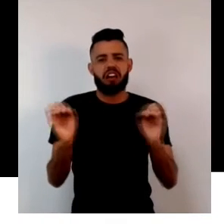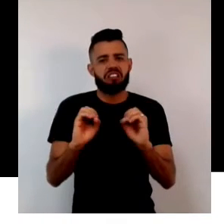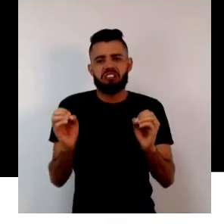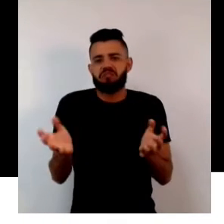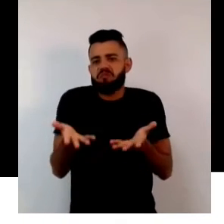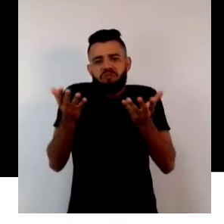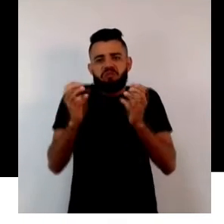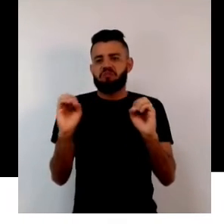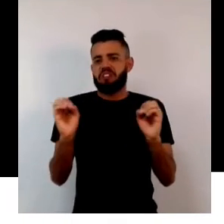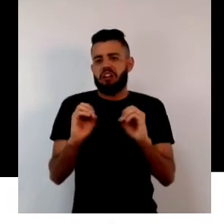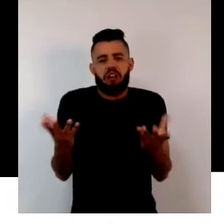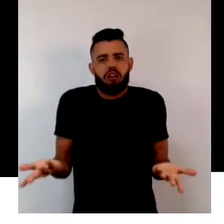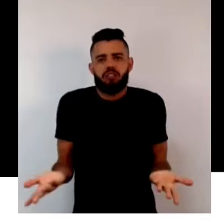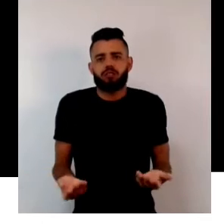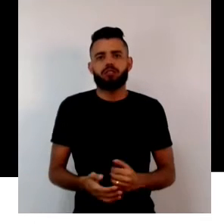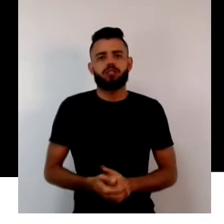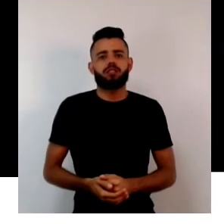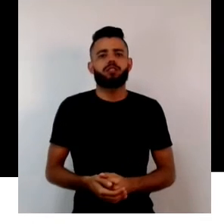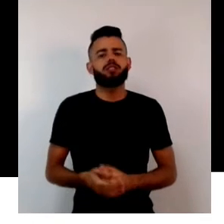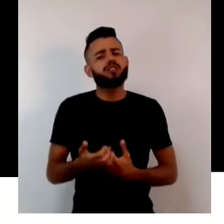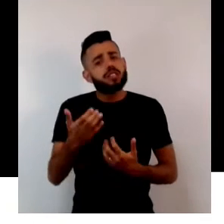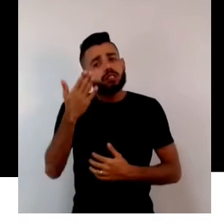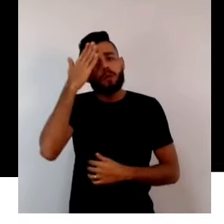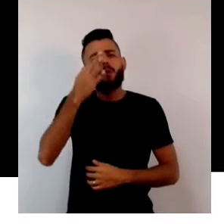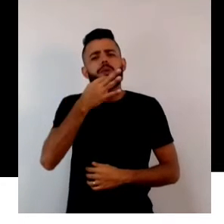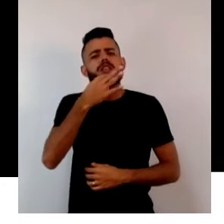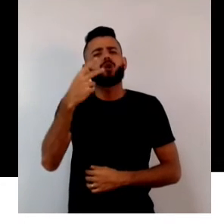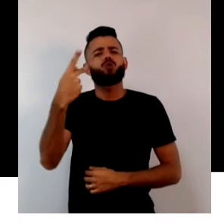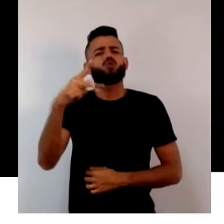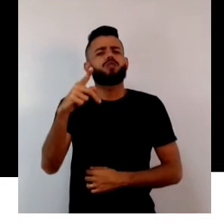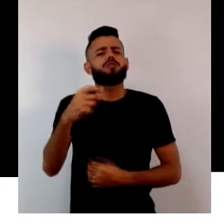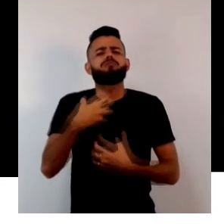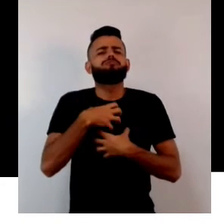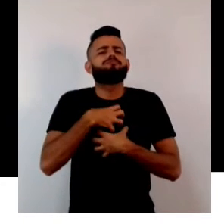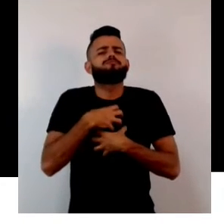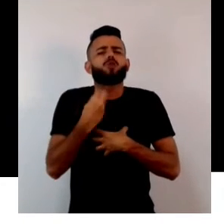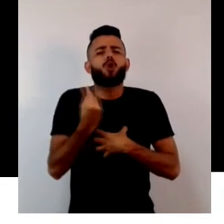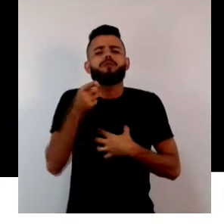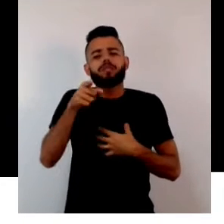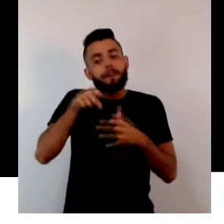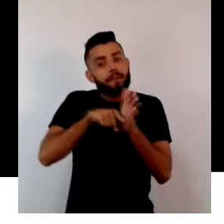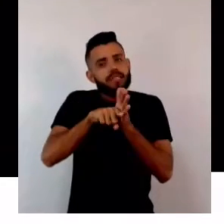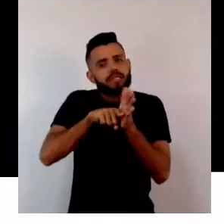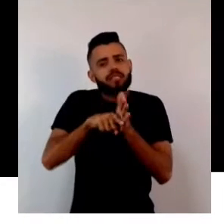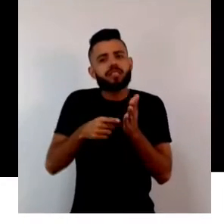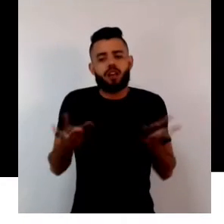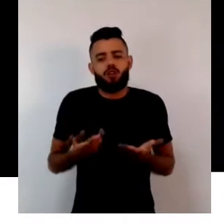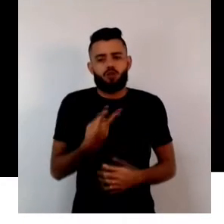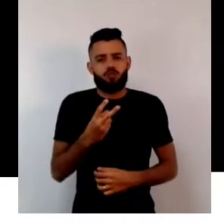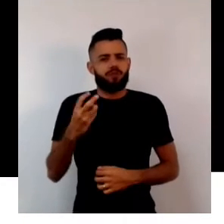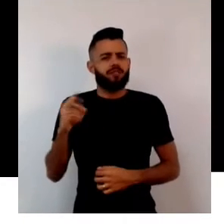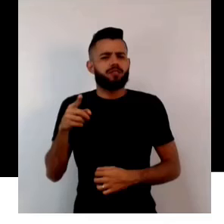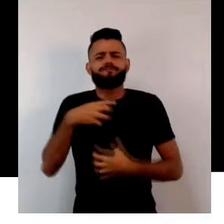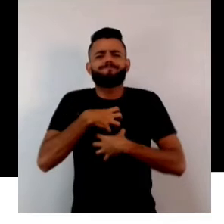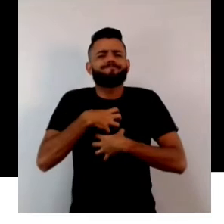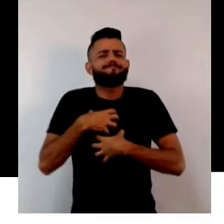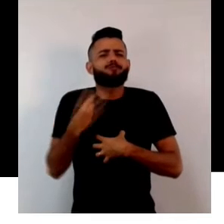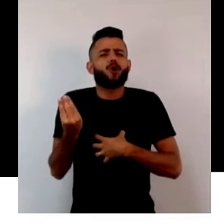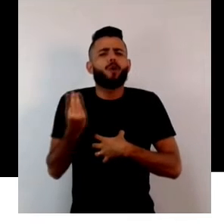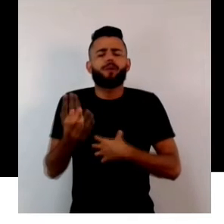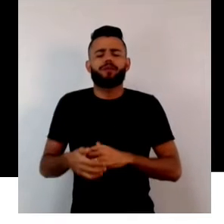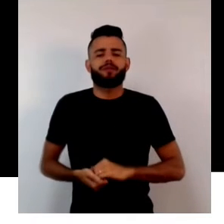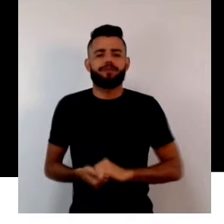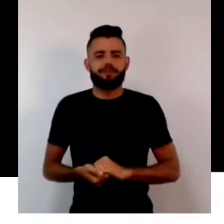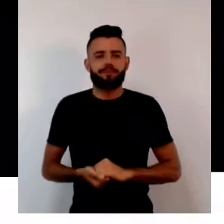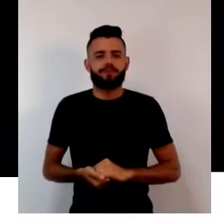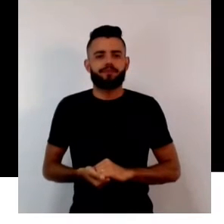holofote. Queria saber de você como é que está sendo ser cientista nesse 2020. Lola, eu vou voltar um pouquinho para falar